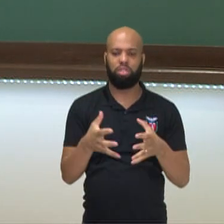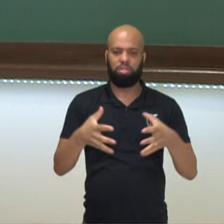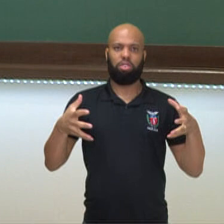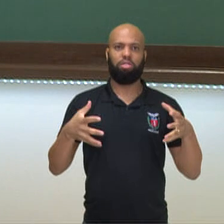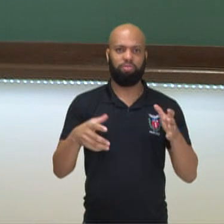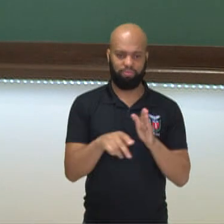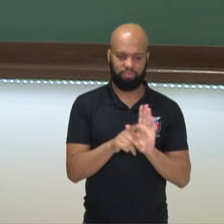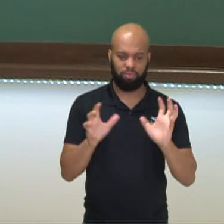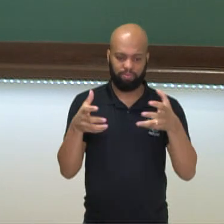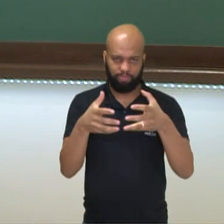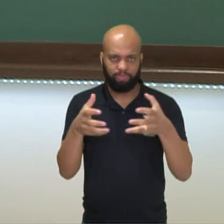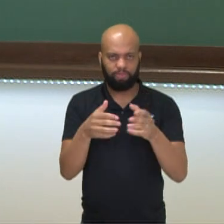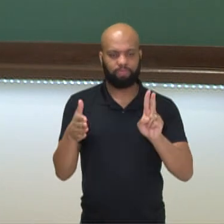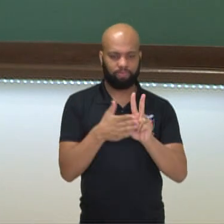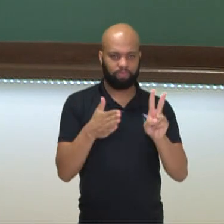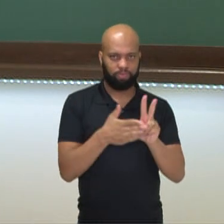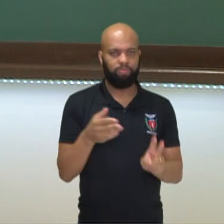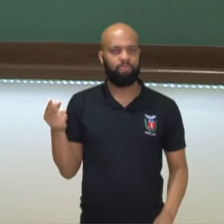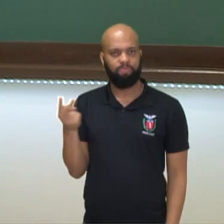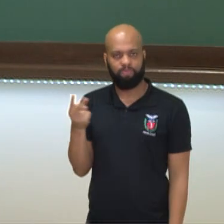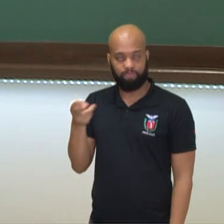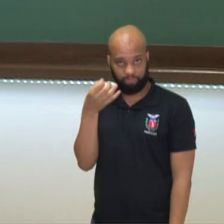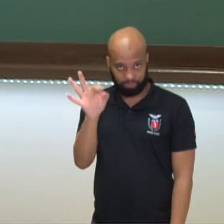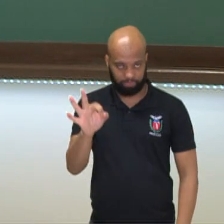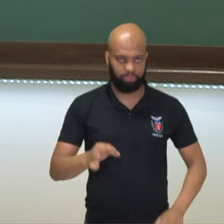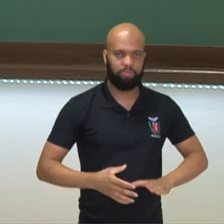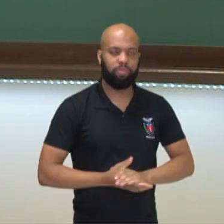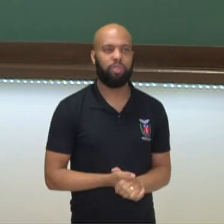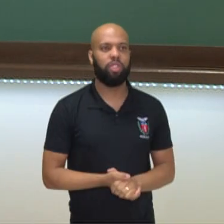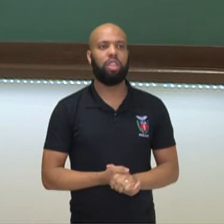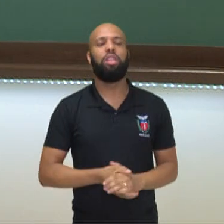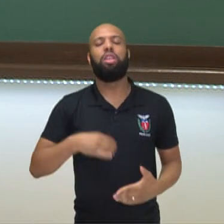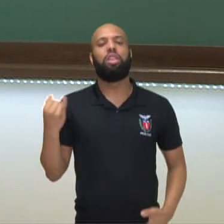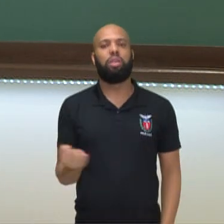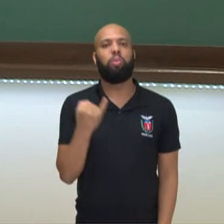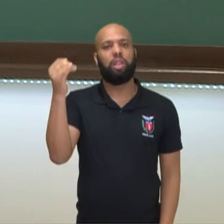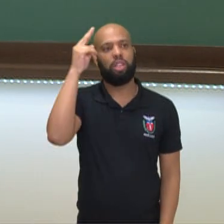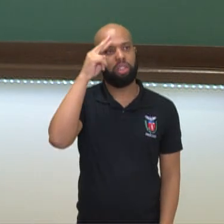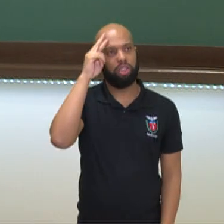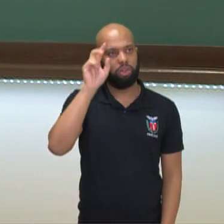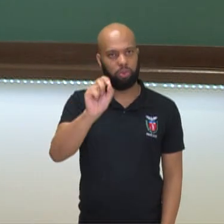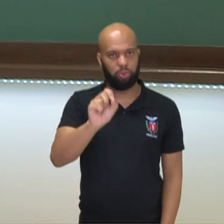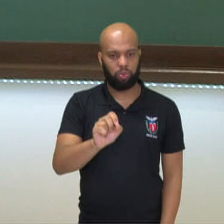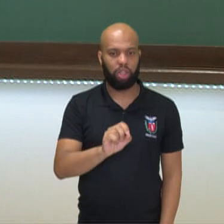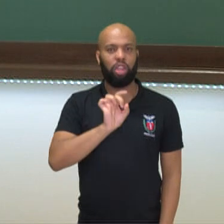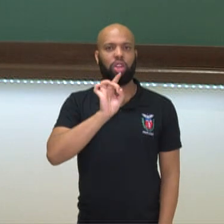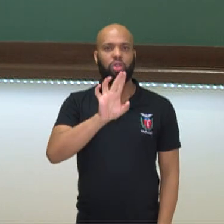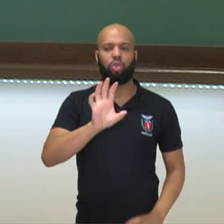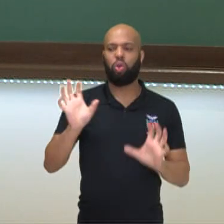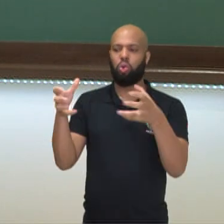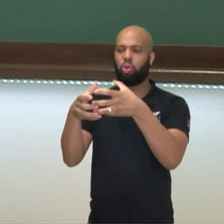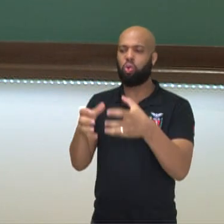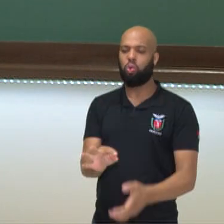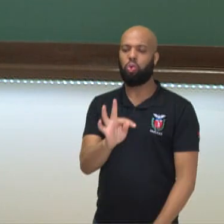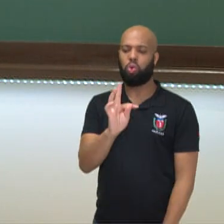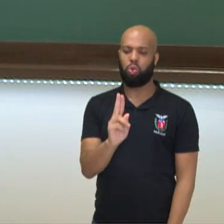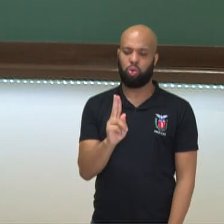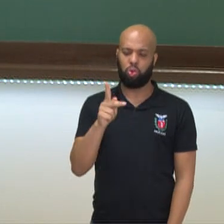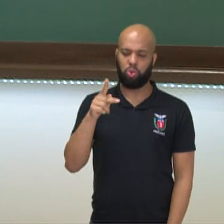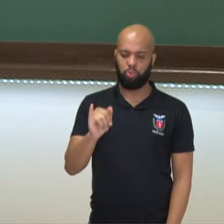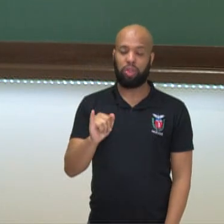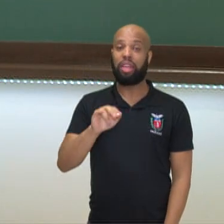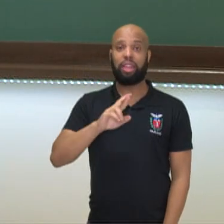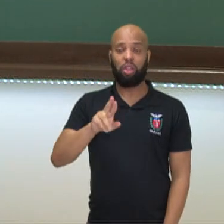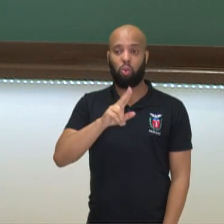Tupi e Macro-G. Ok? Lembra que não é só, não era a tribo dos tupis, não era uma única tribo. É um